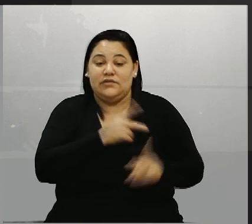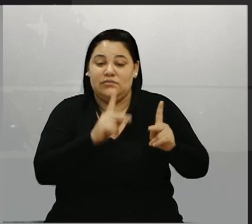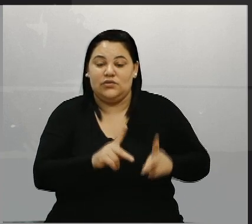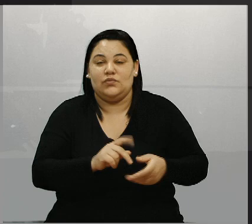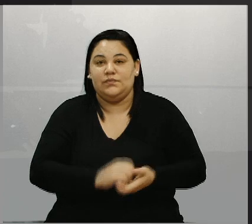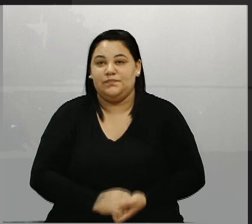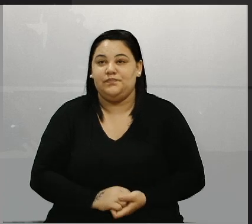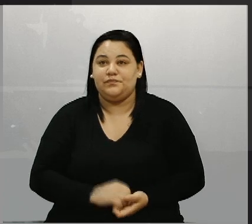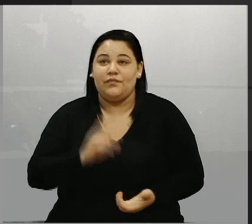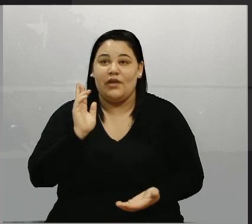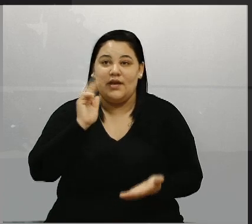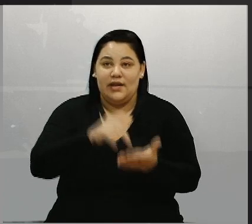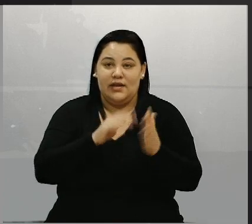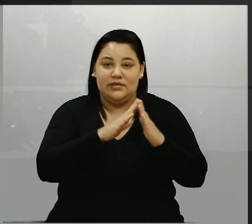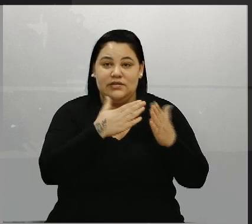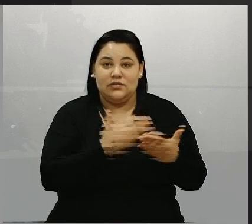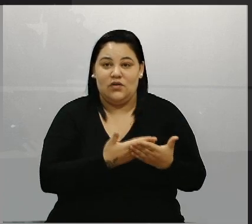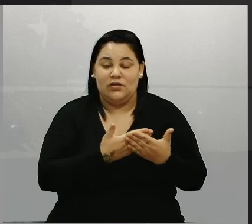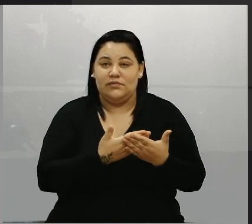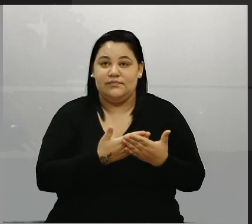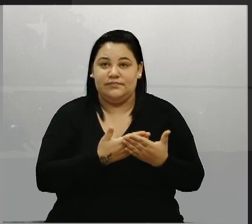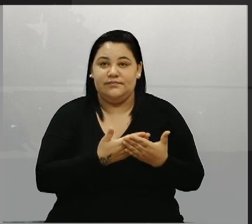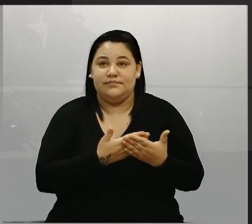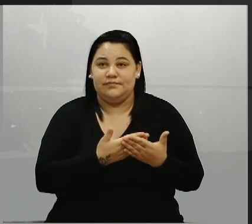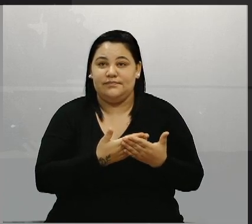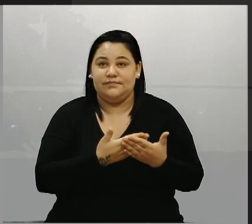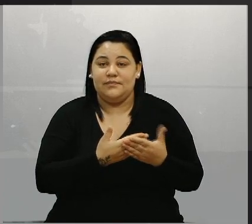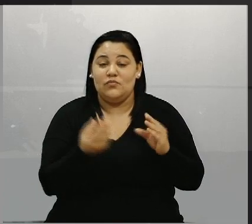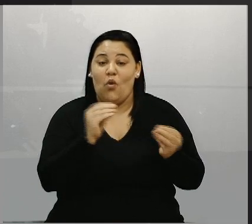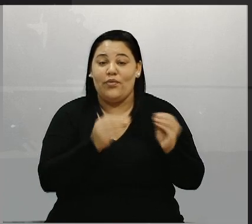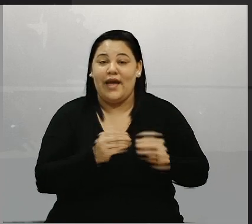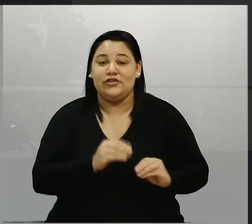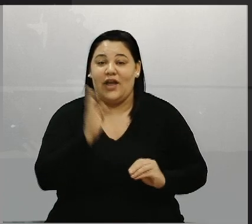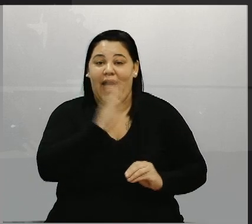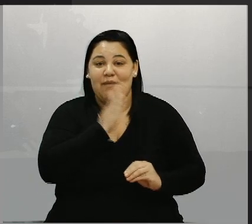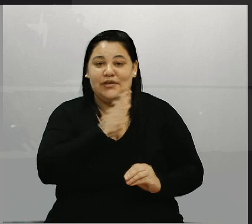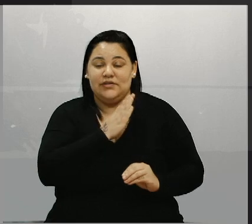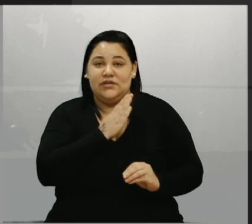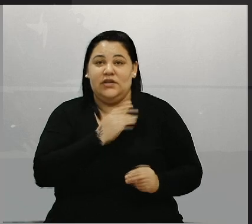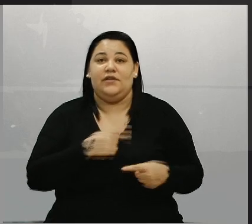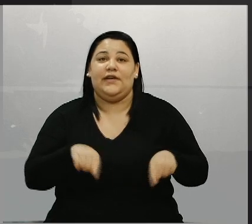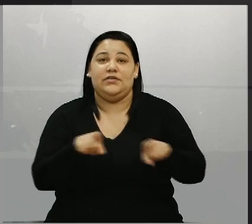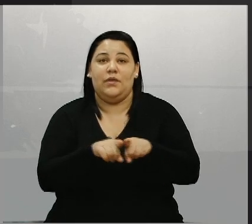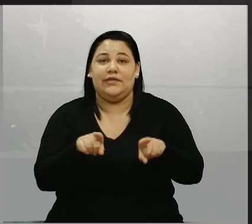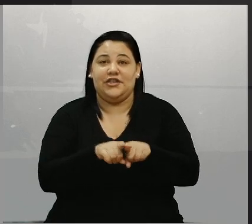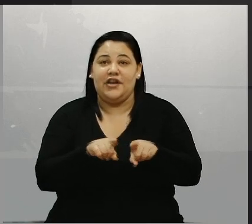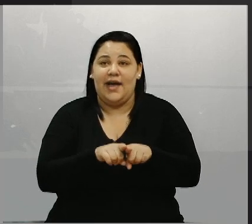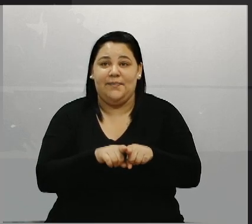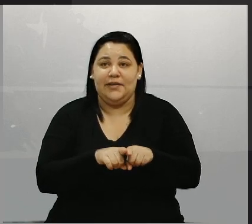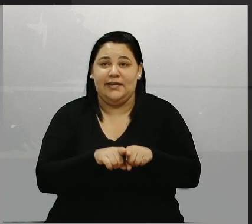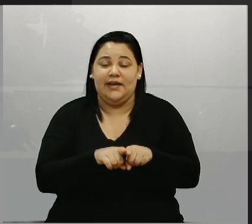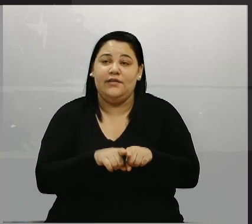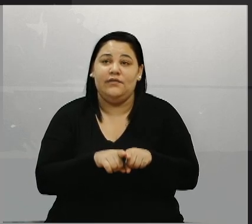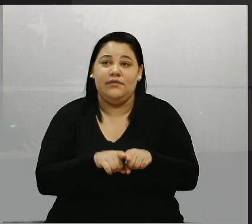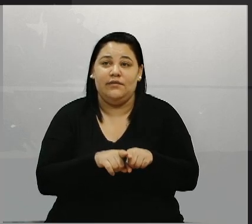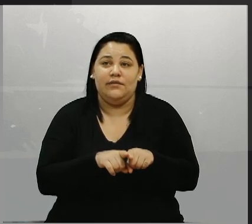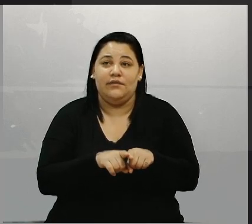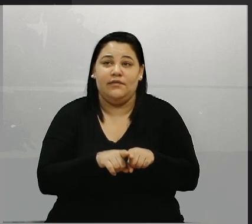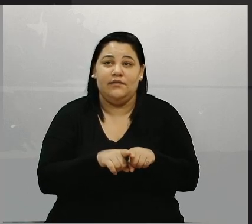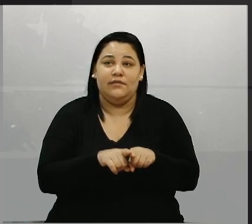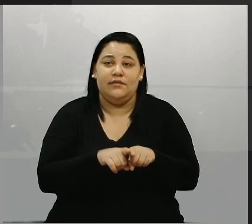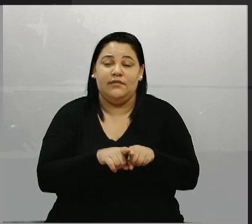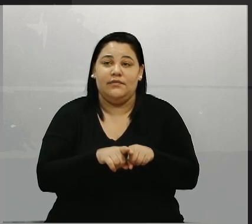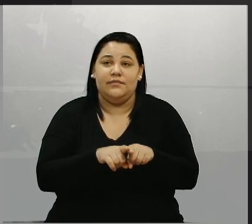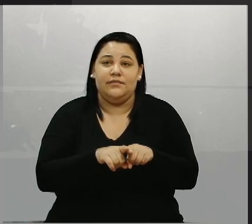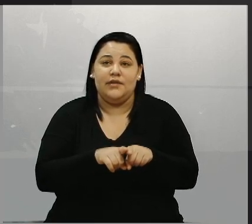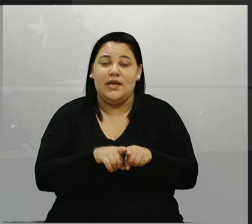a realidade das escolas modulares, ela chegou em Caxias do Sul. Depois de praticamente exatos 1 ano, que a gente foi